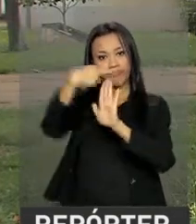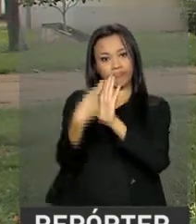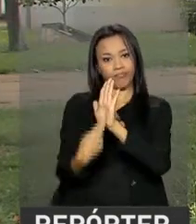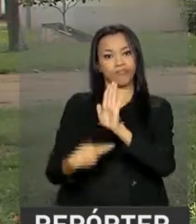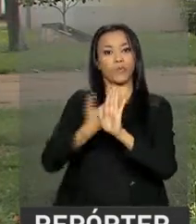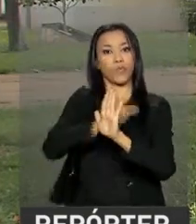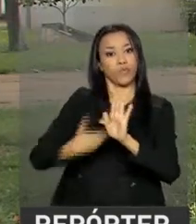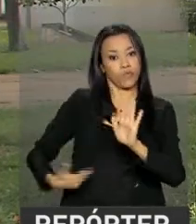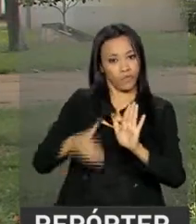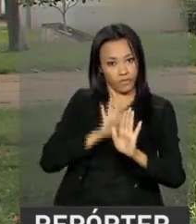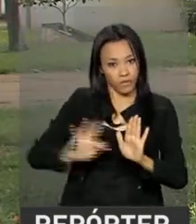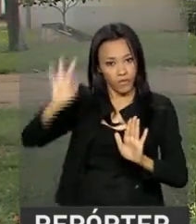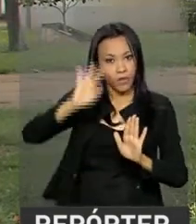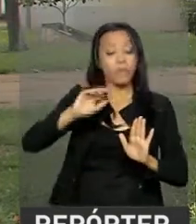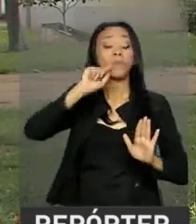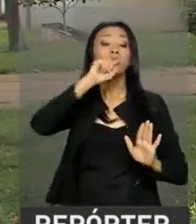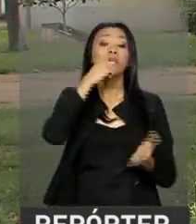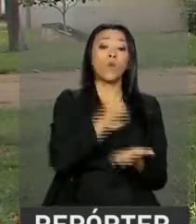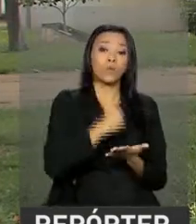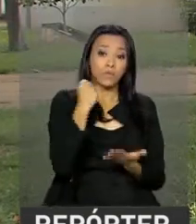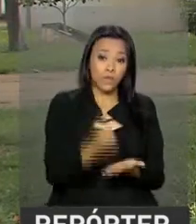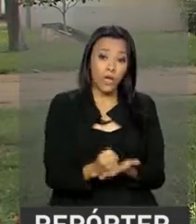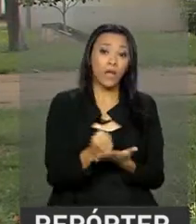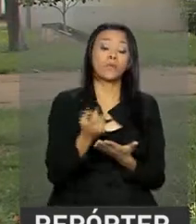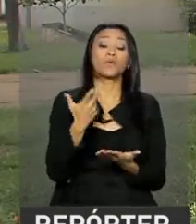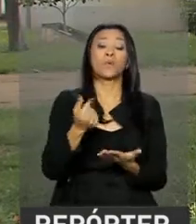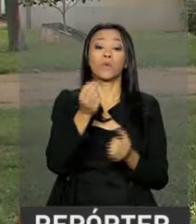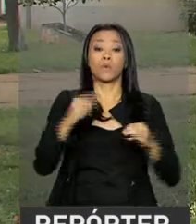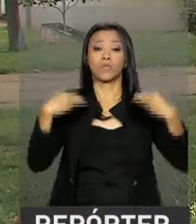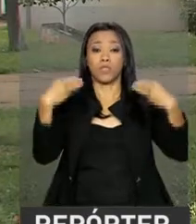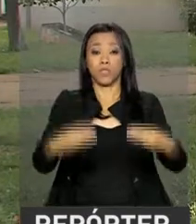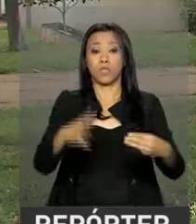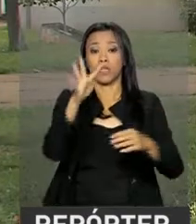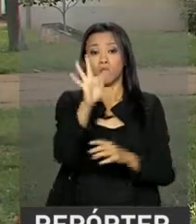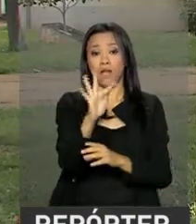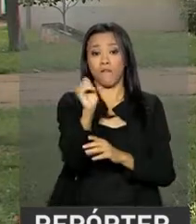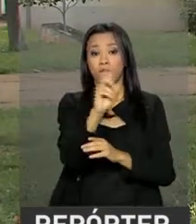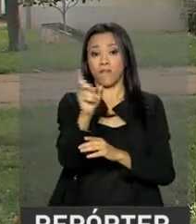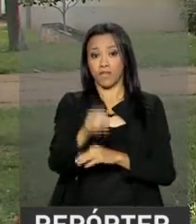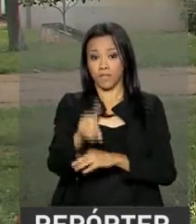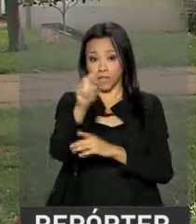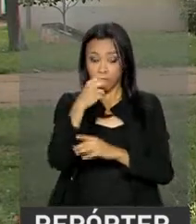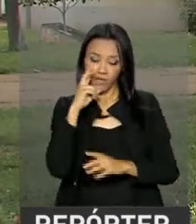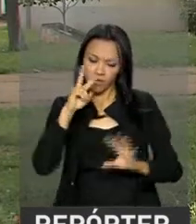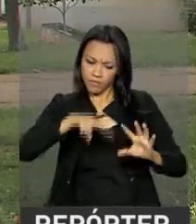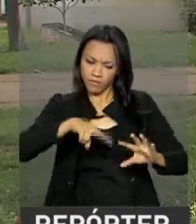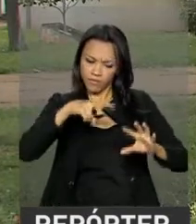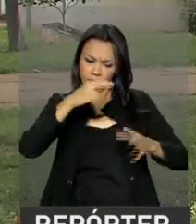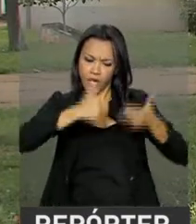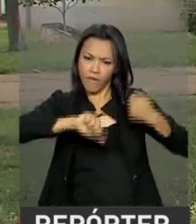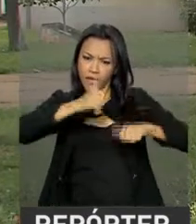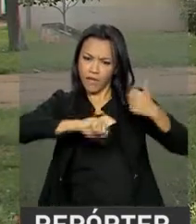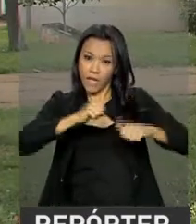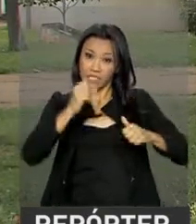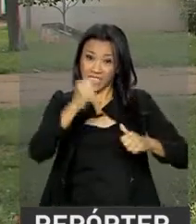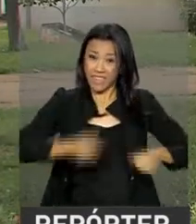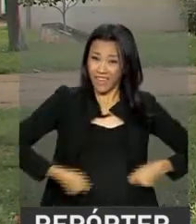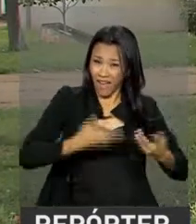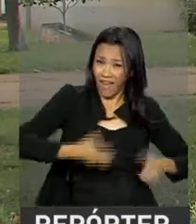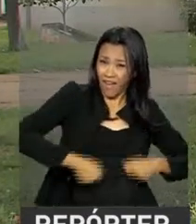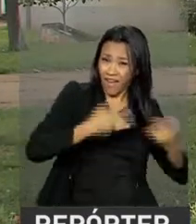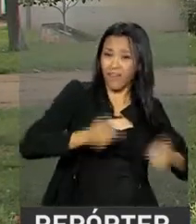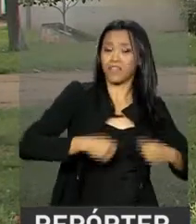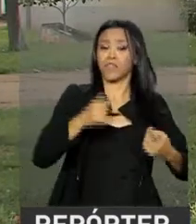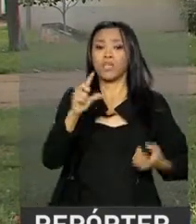por ano os contratos firmados com o ministério da fazenda vão ser revisados caso gastem mais do que arrecadam os